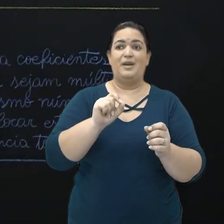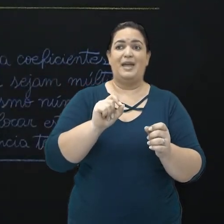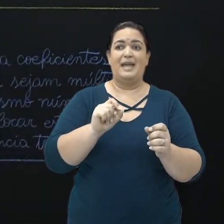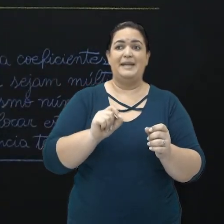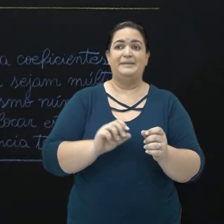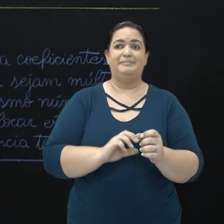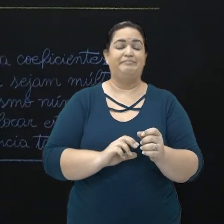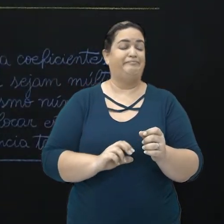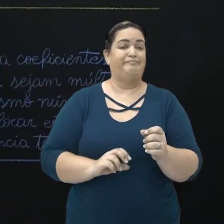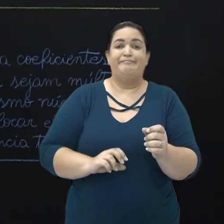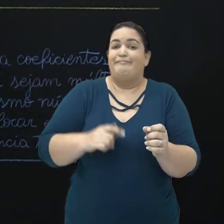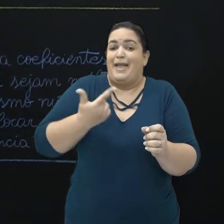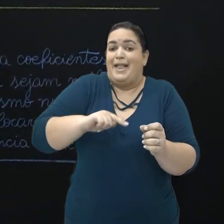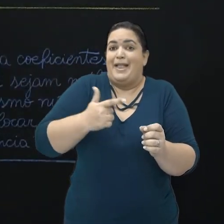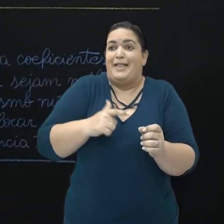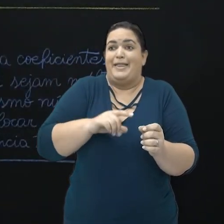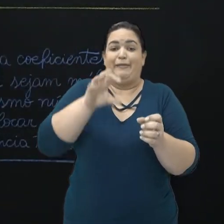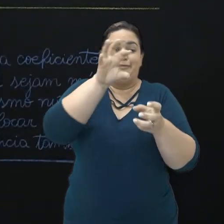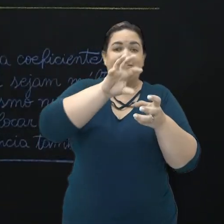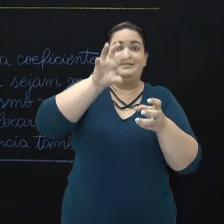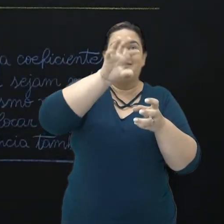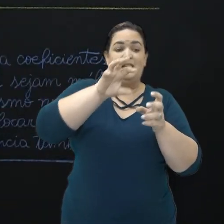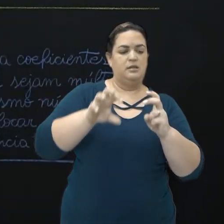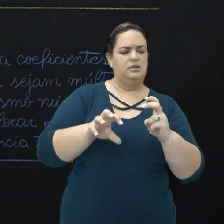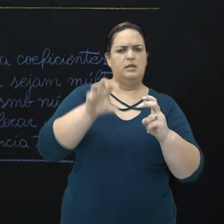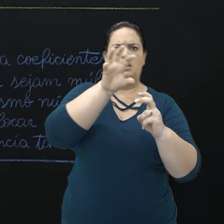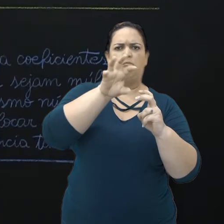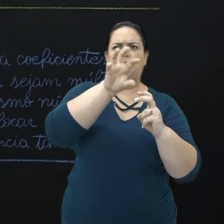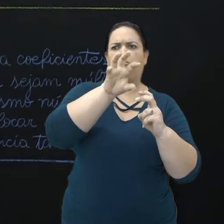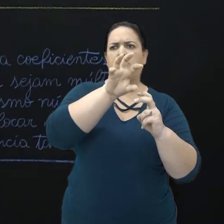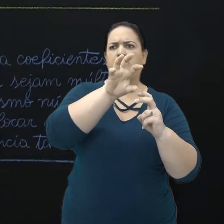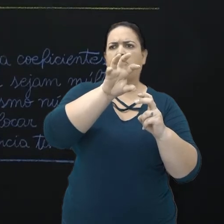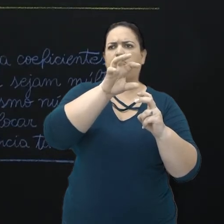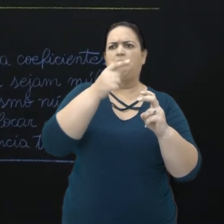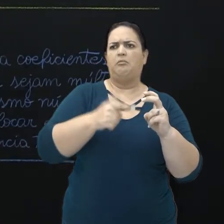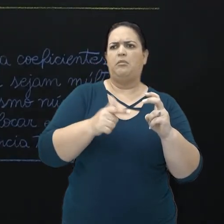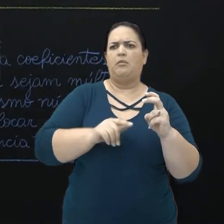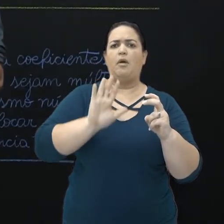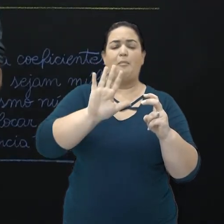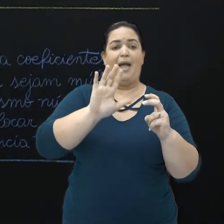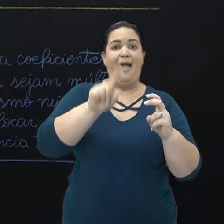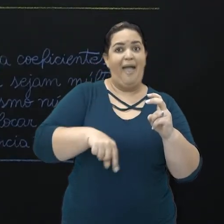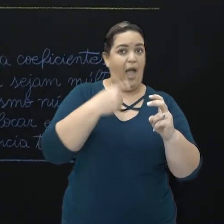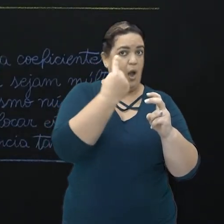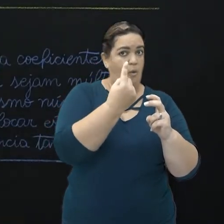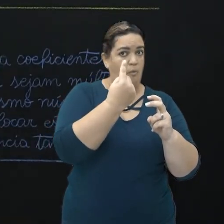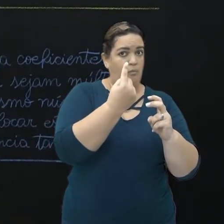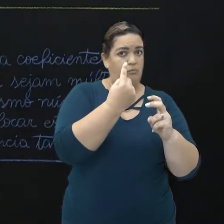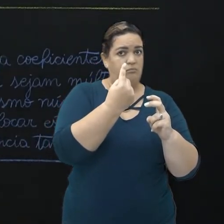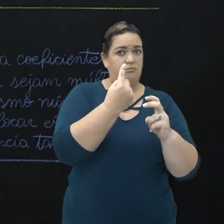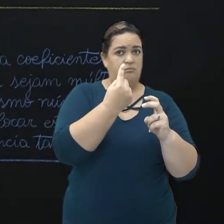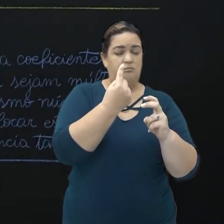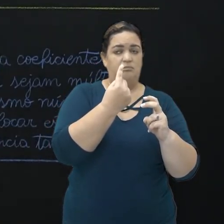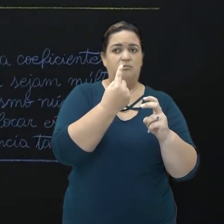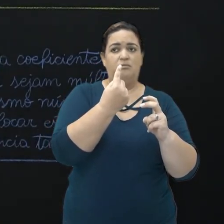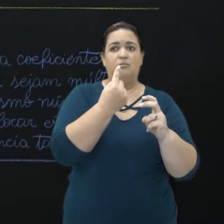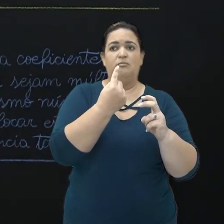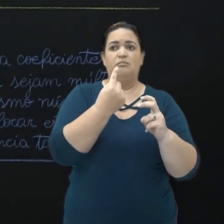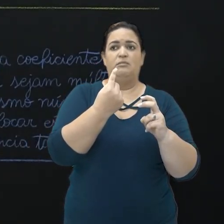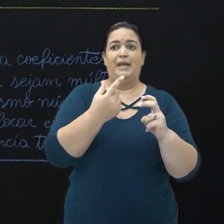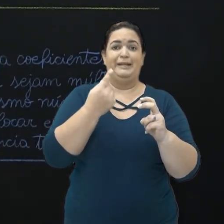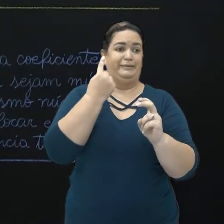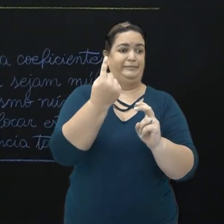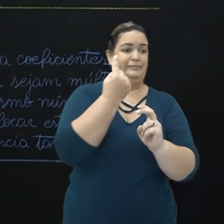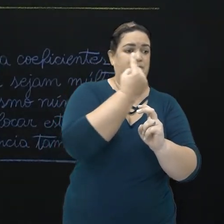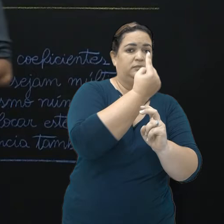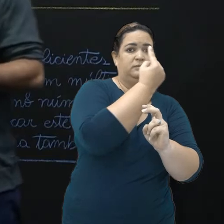não possui coeficiente, ou na verdade até possui, só que ele é igual a 1, sendo assim, então, todos os